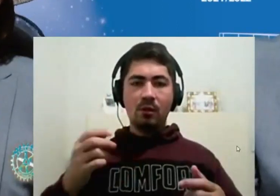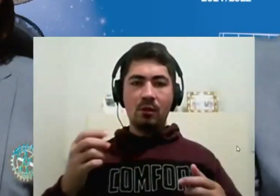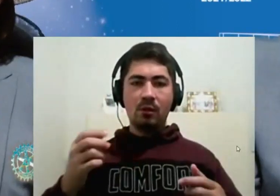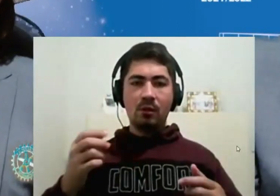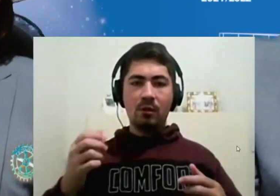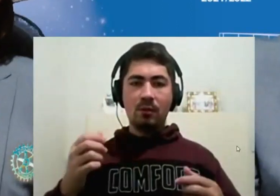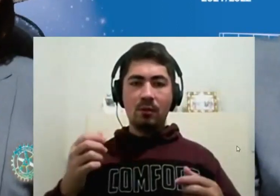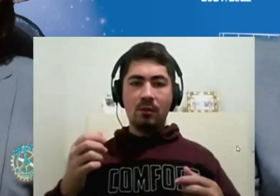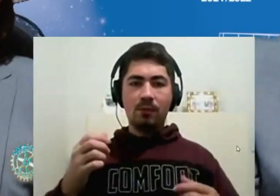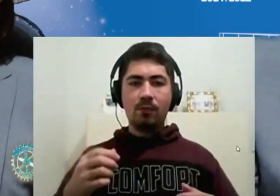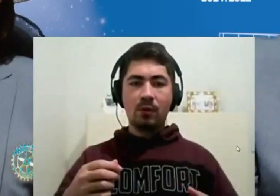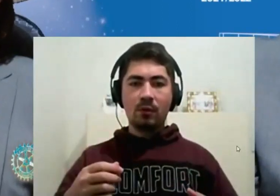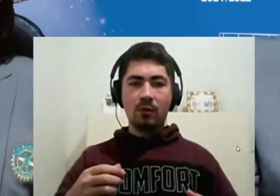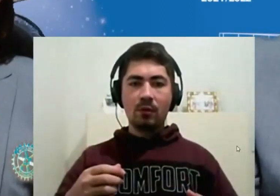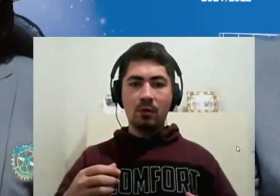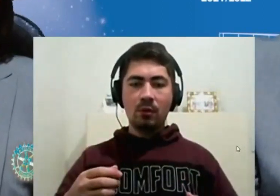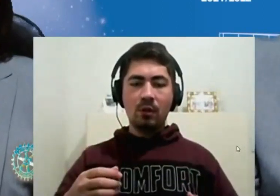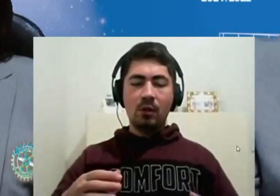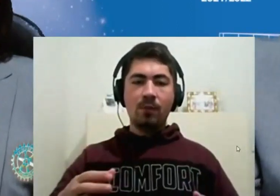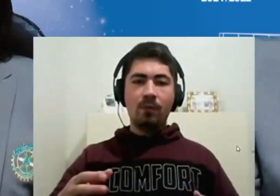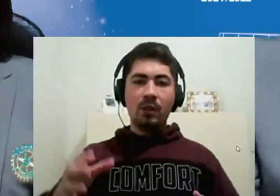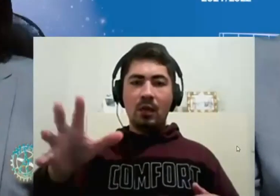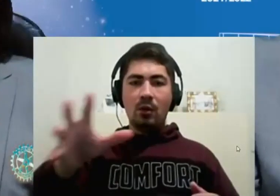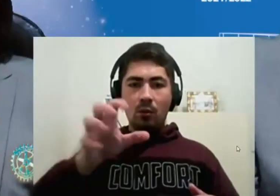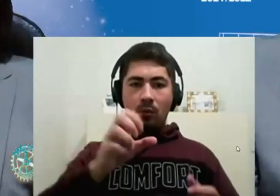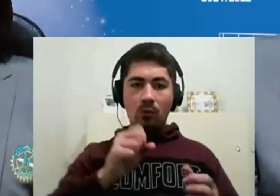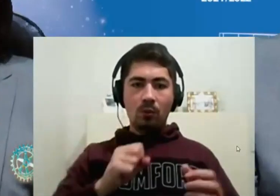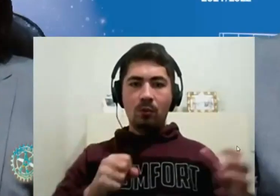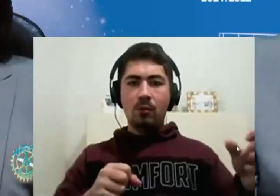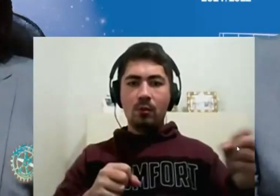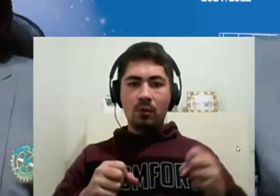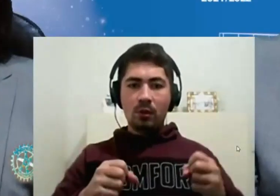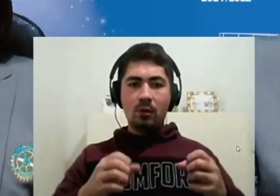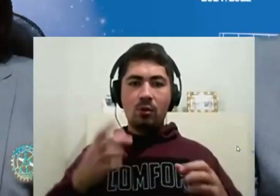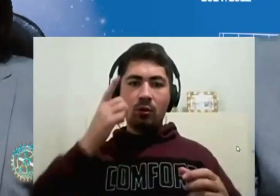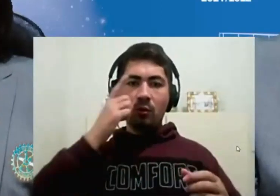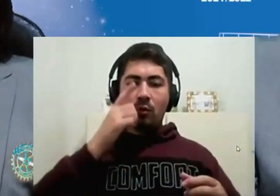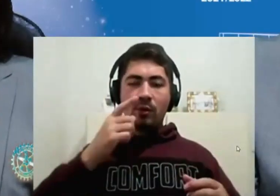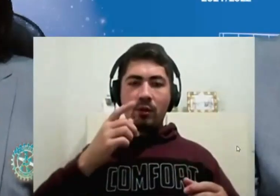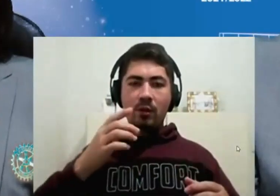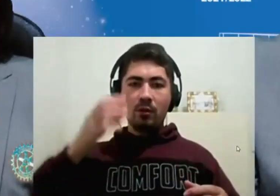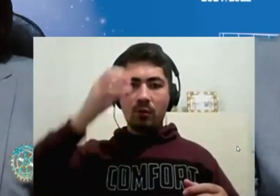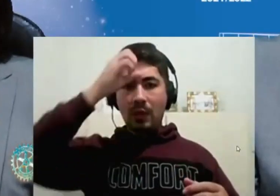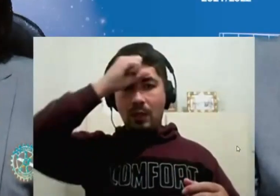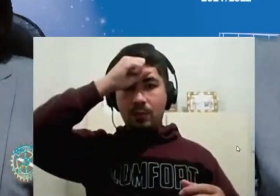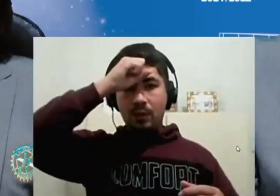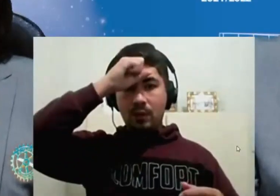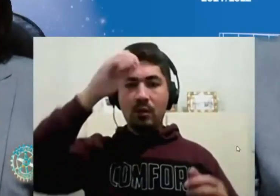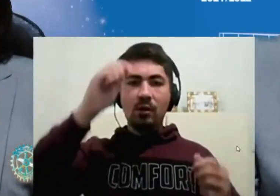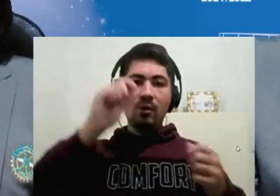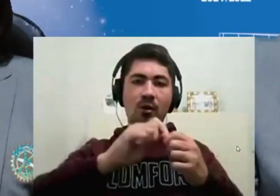adquiriram o conhecimento em fazer projetos. Então, nós temos hoje um grande volume